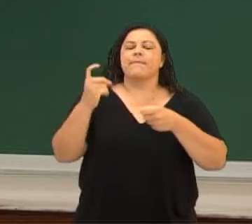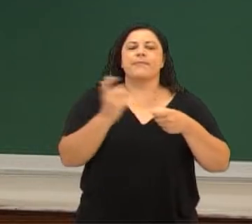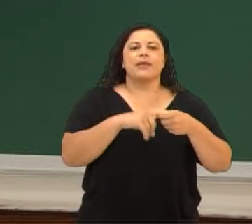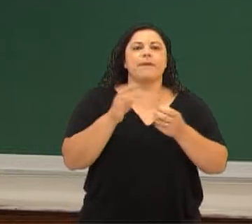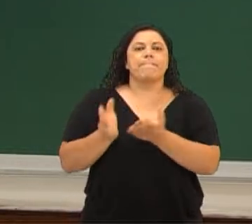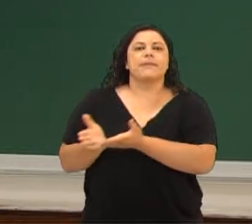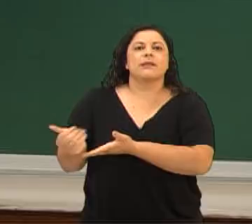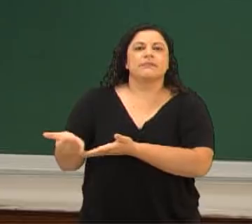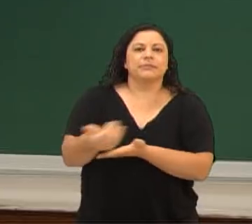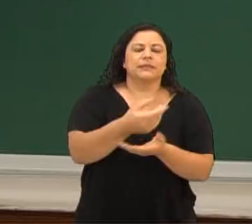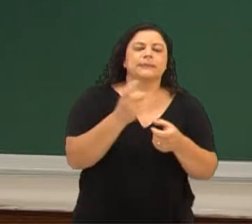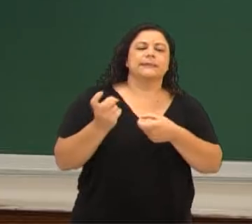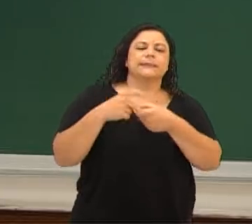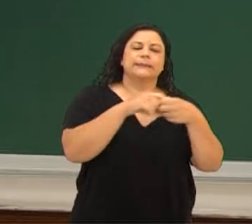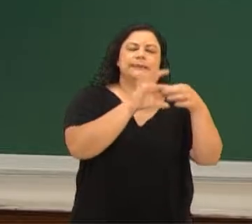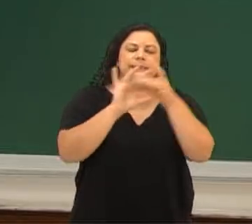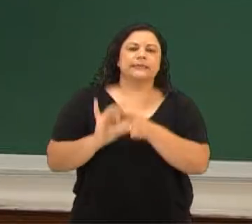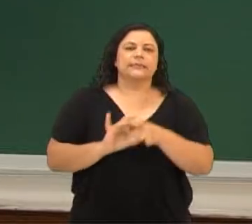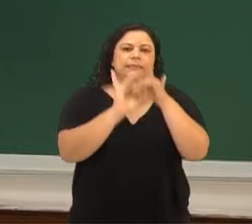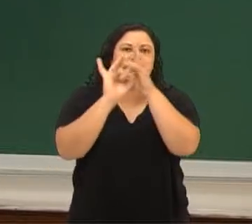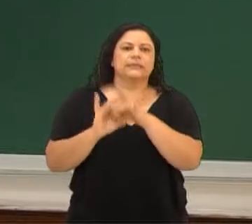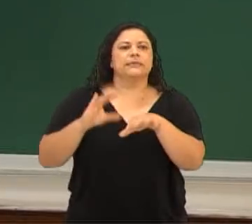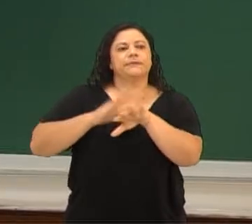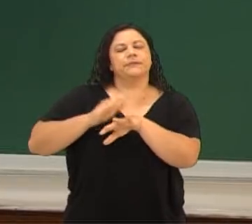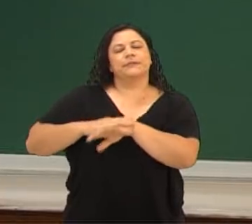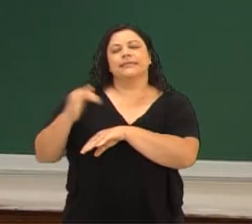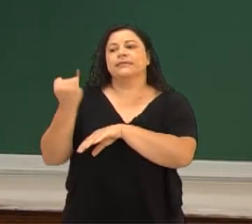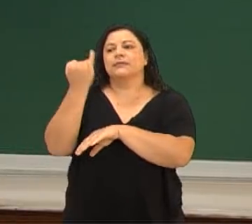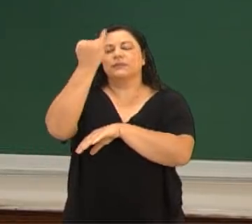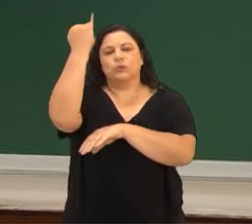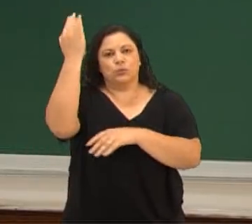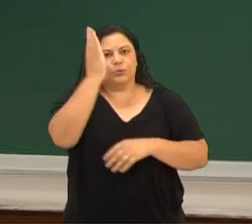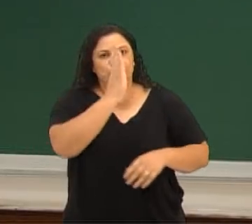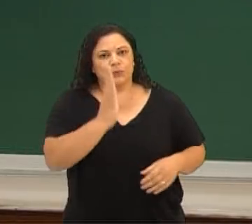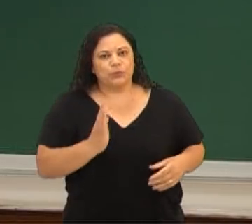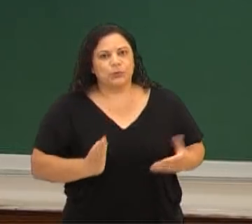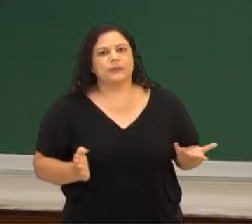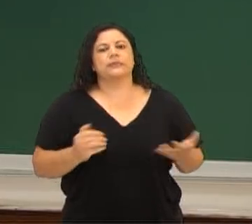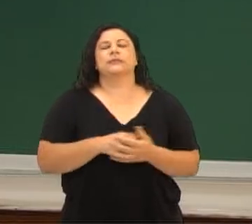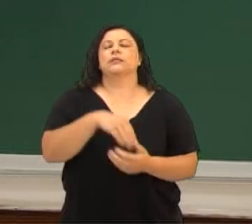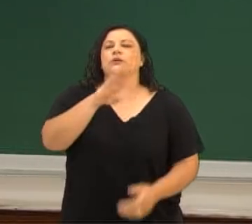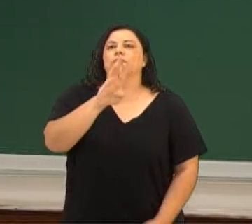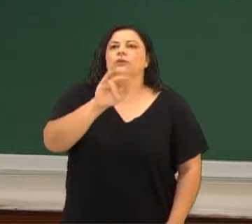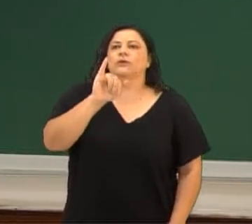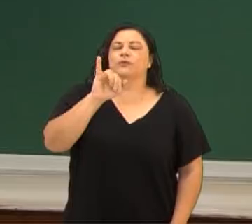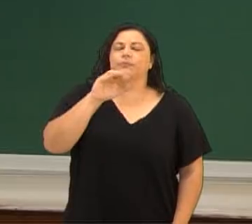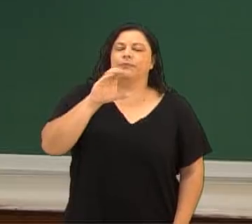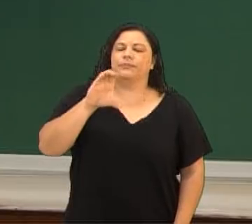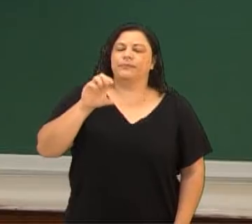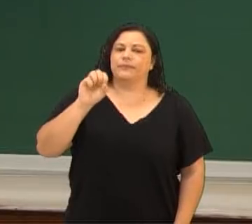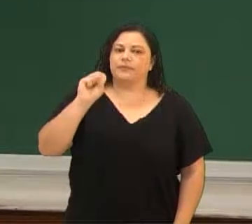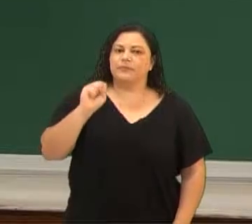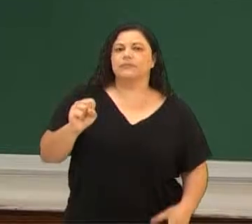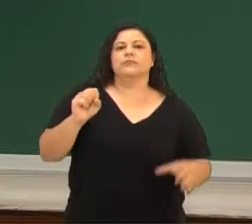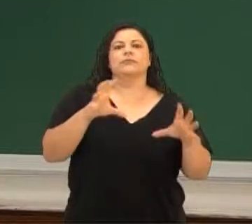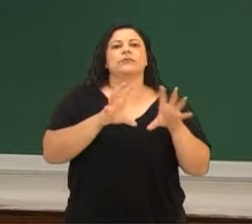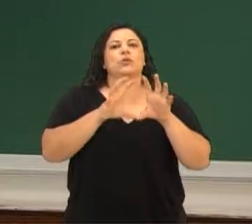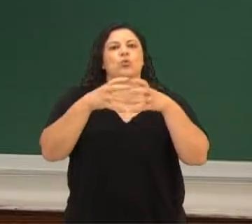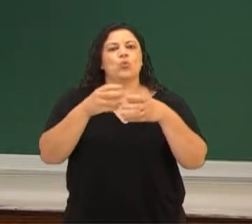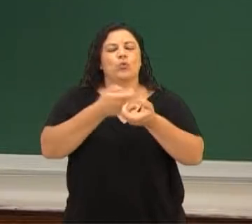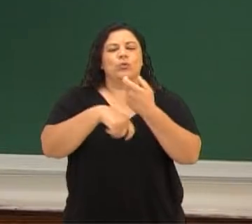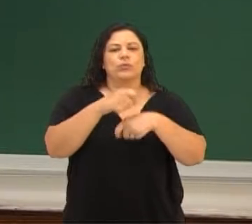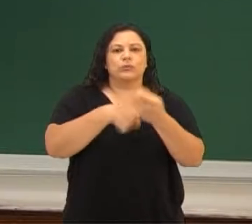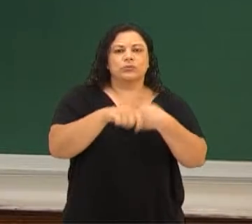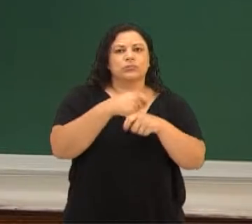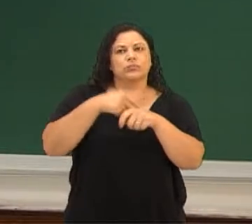com a China. O mais importante, né, vale destacar aqui a parceria com o Brasil, são os BRICS. Esse bloco econômico que, segundo